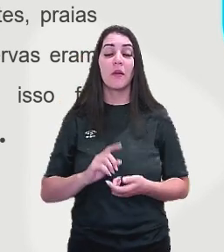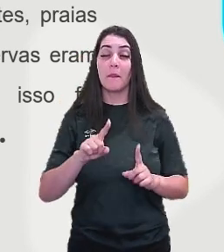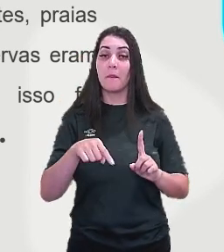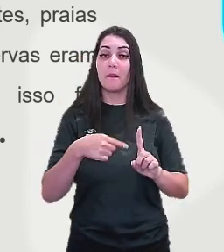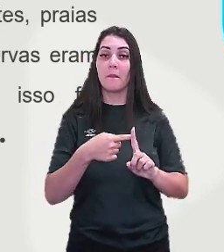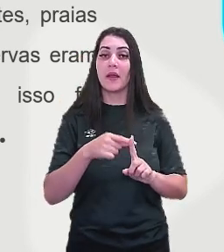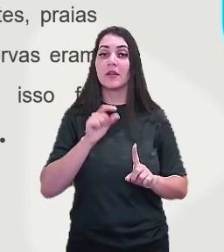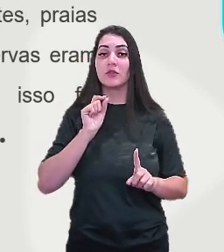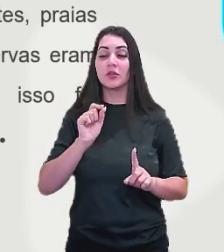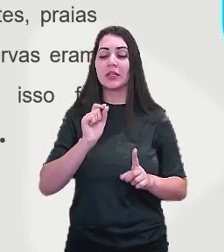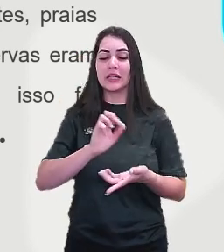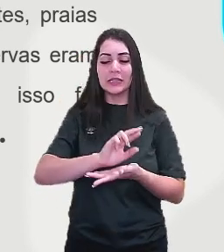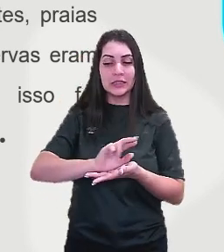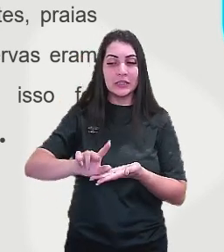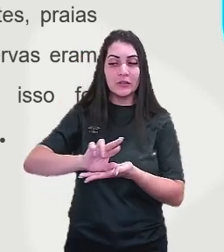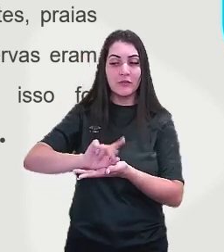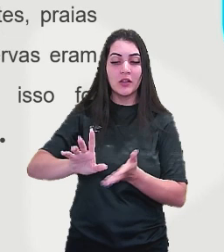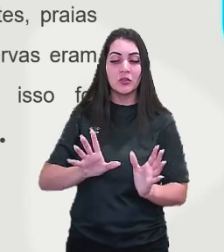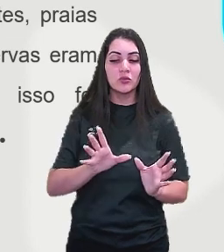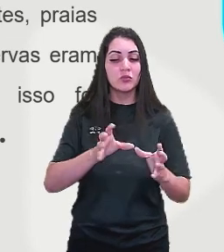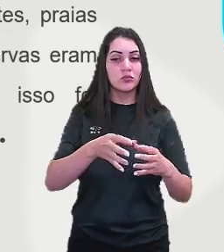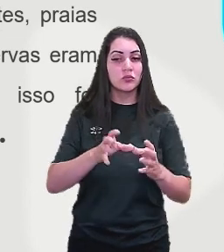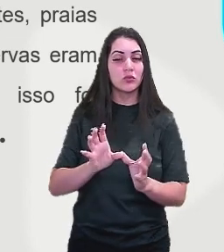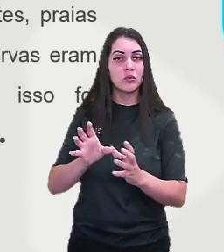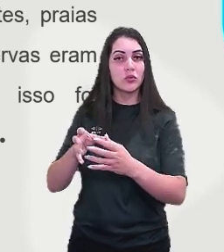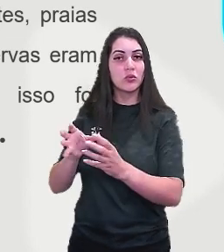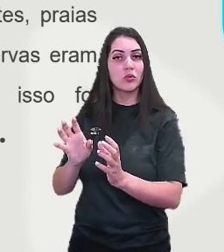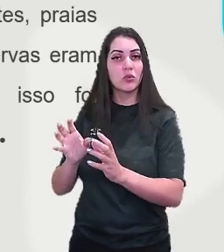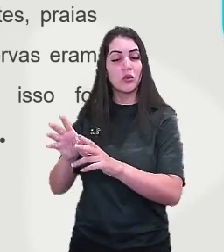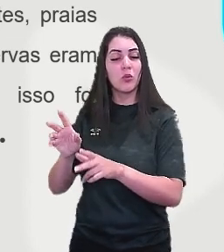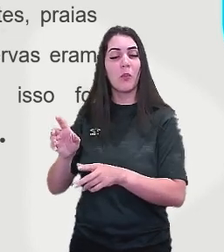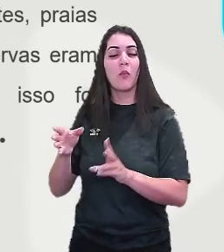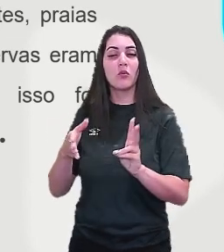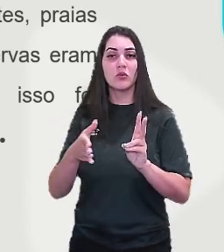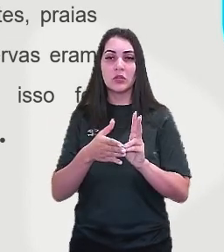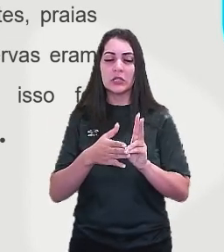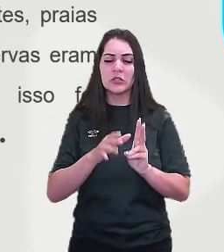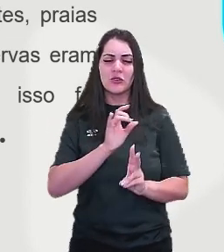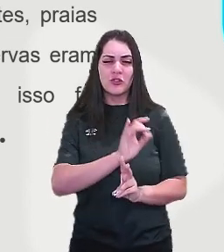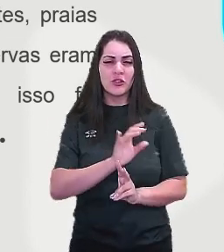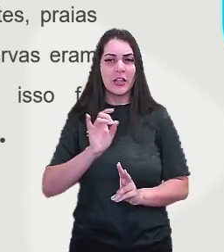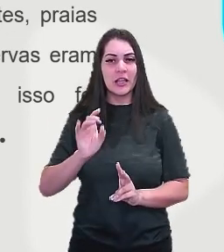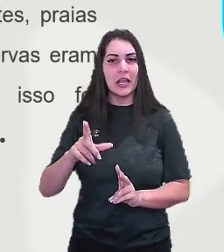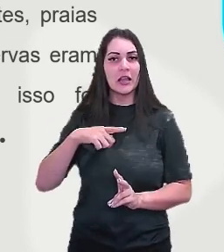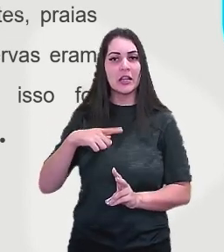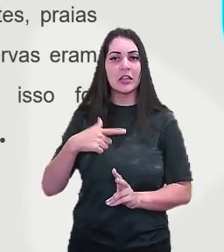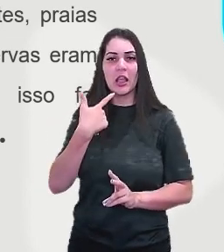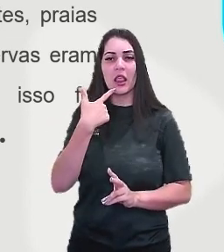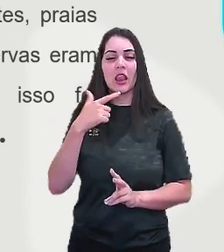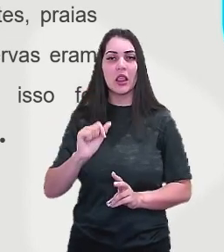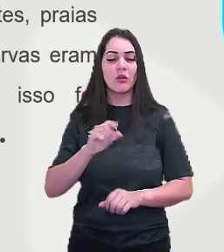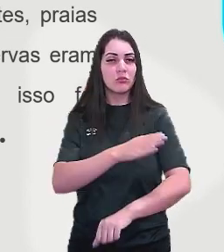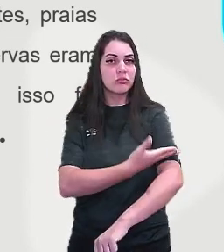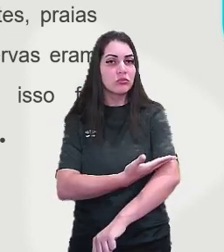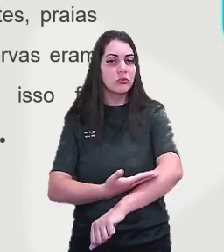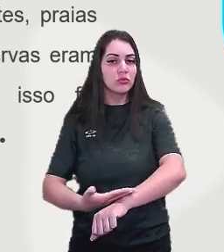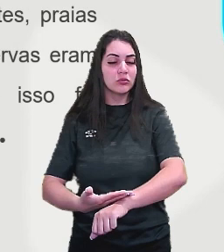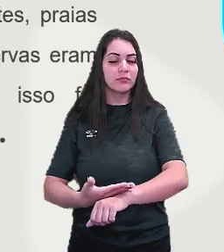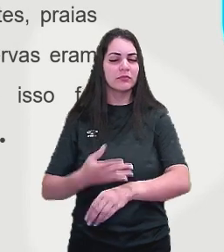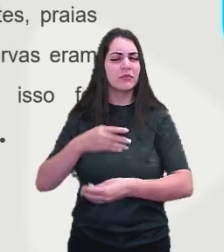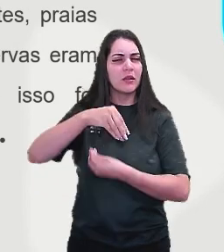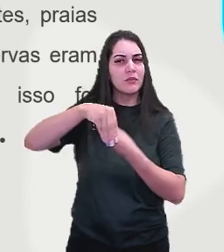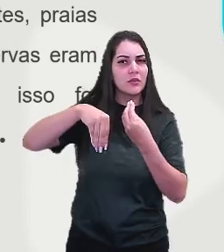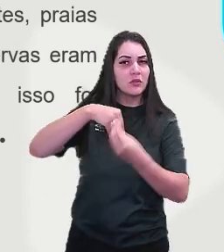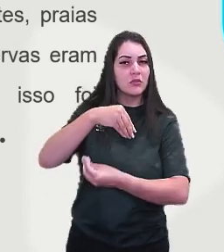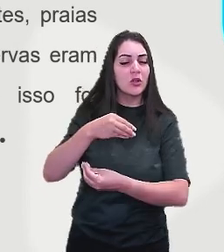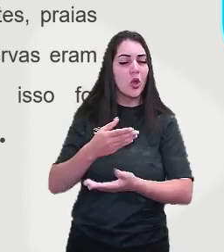mas sim de várias tribos indígenas, cada uma com sua língua e costume. Então, a miscigenação já começa muito